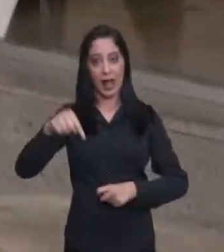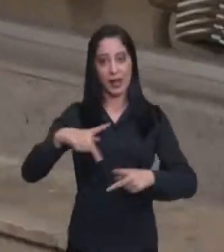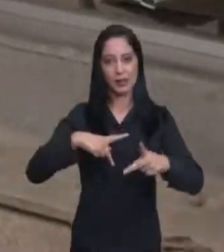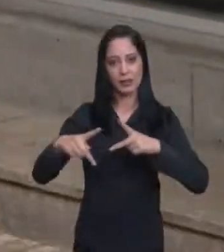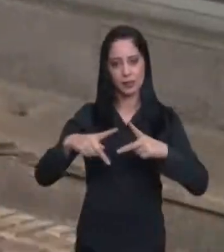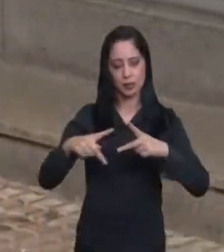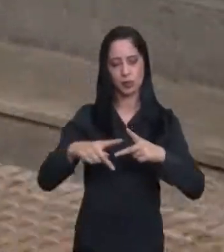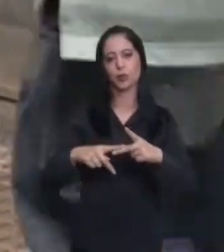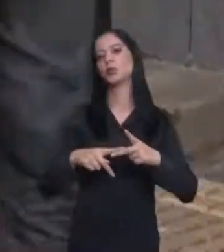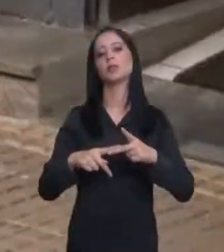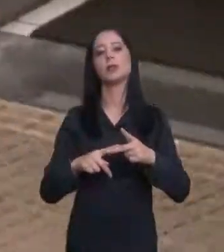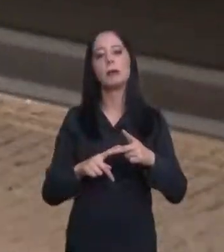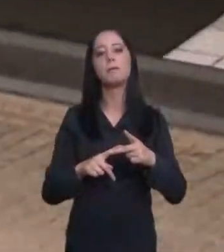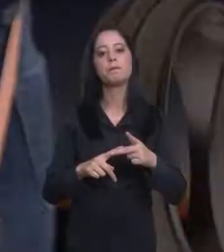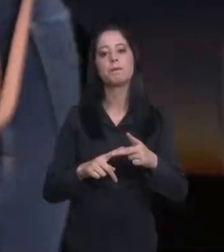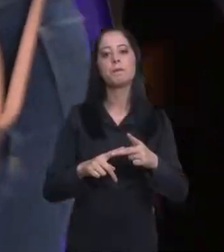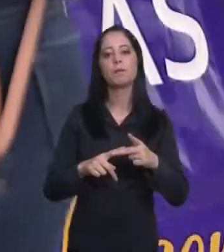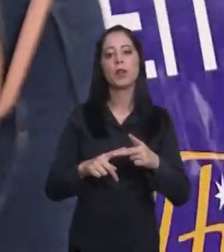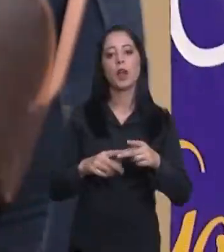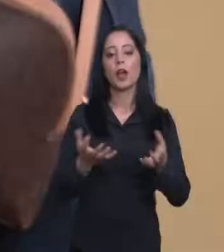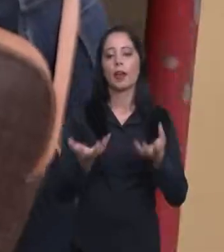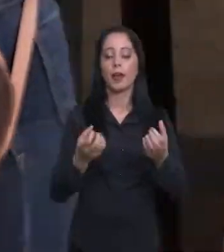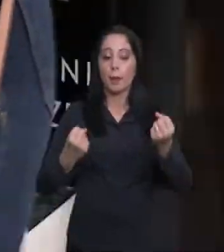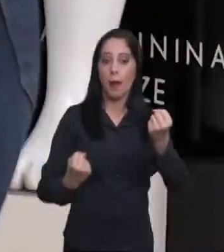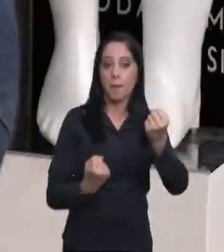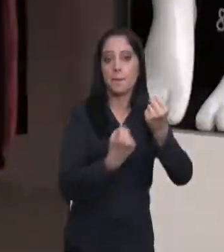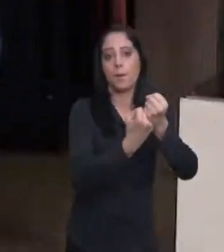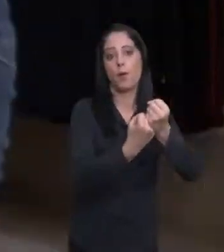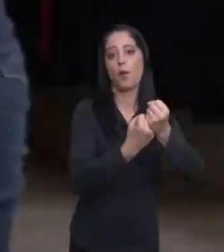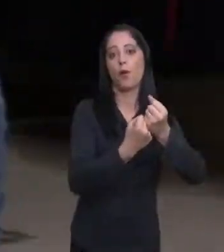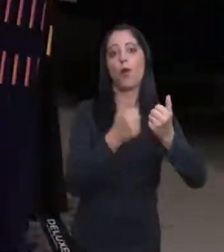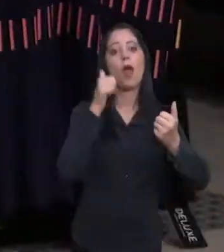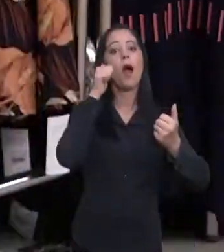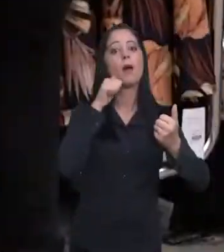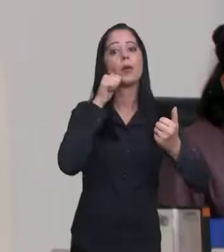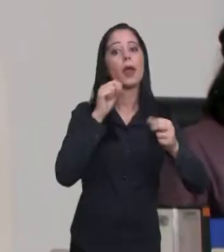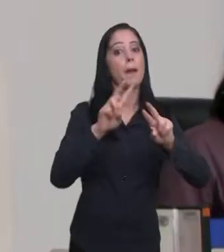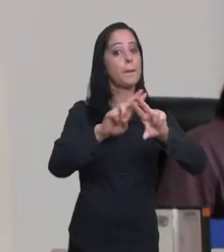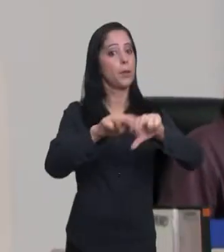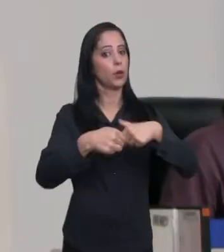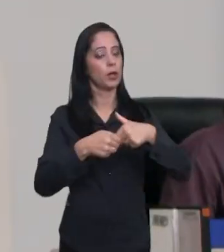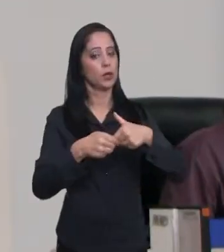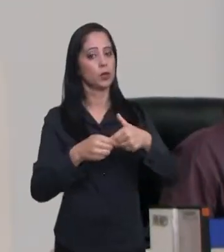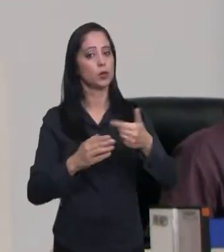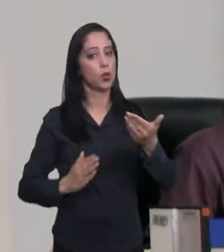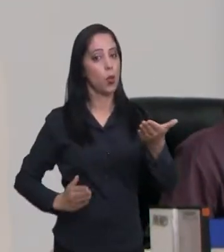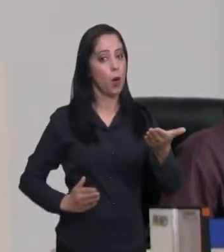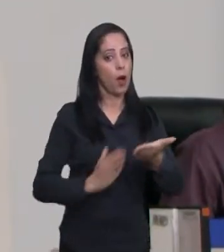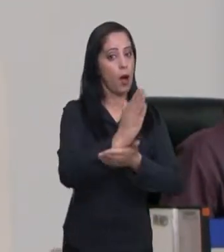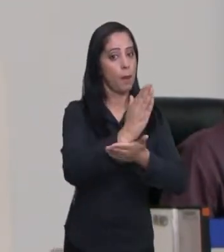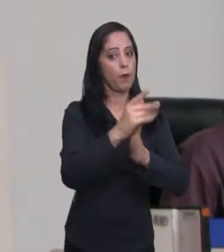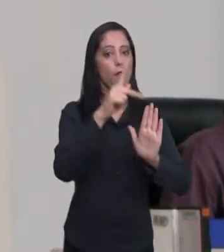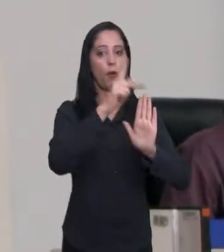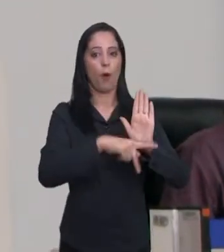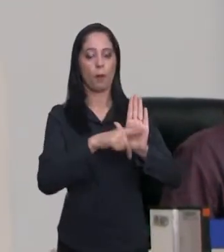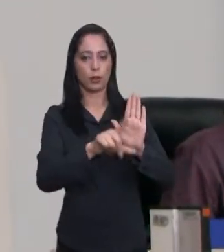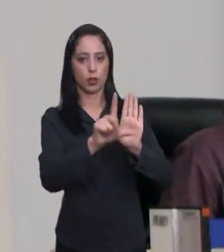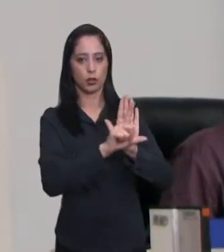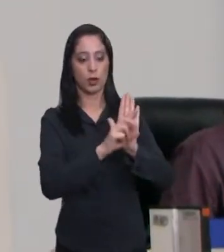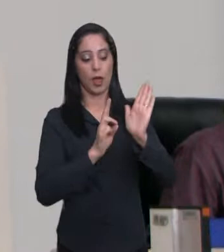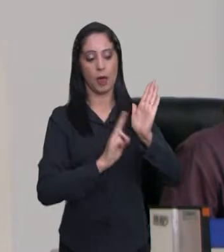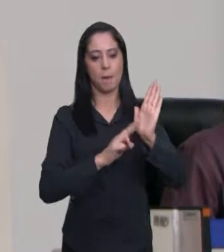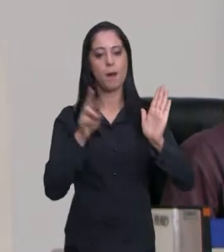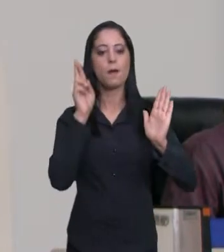para ampliar o apoio assistencial jurídico e psicológico às Mulheres vítimas de violência foi aprovado um projeto de lei de autoria